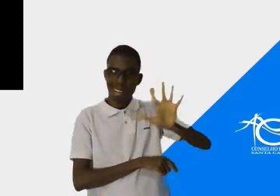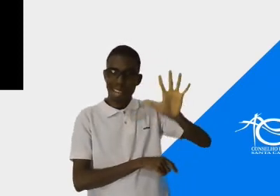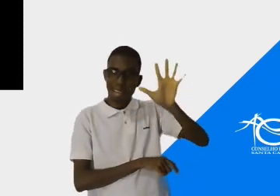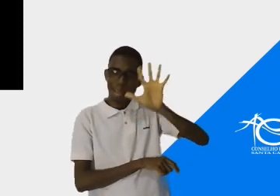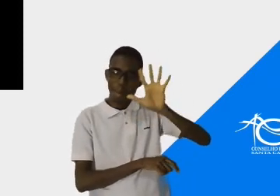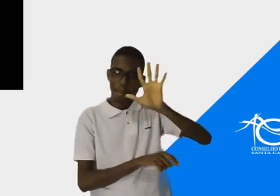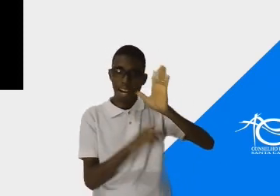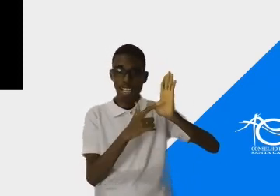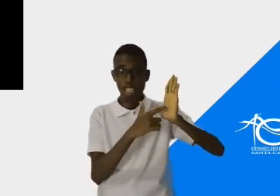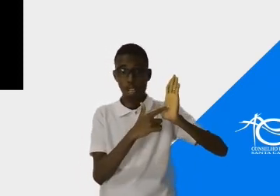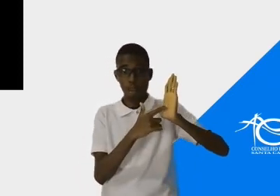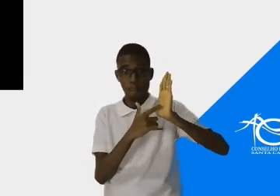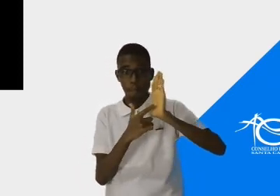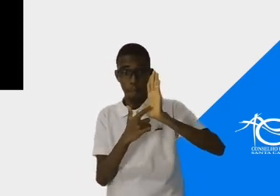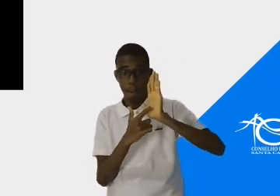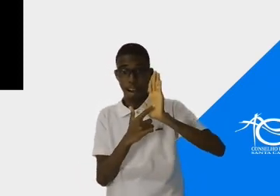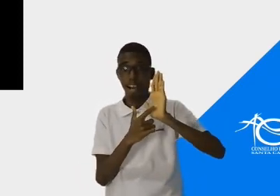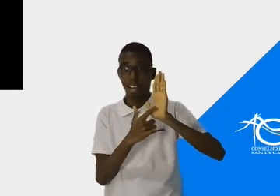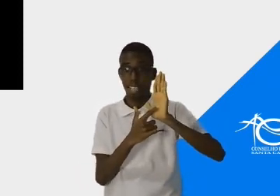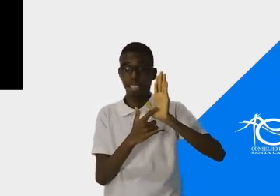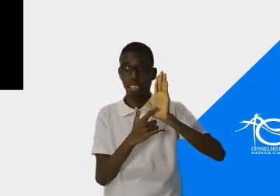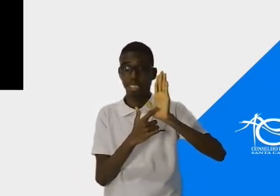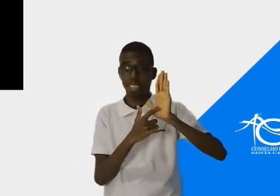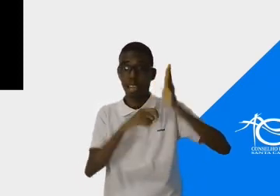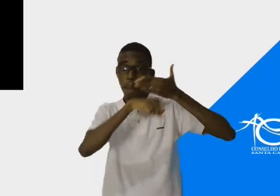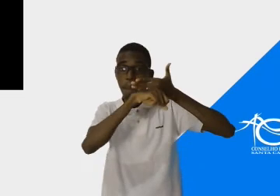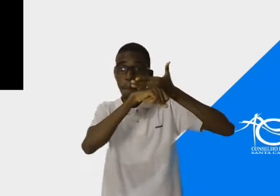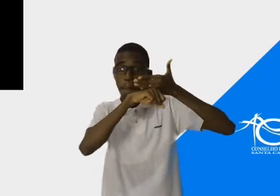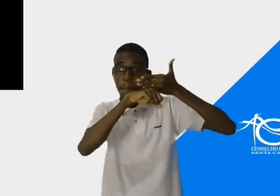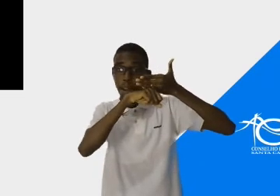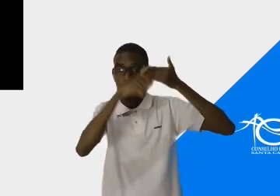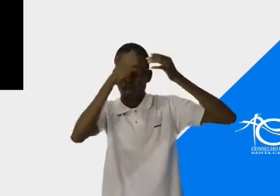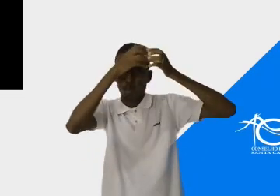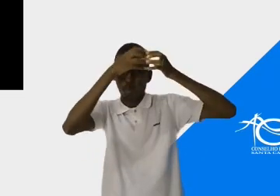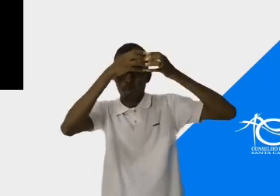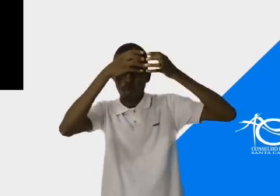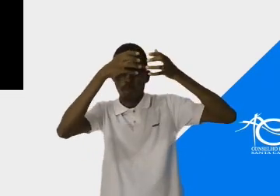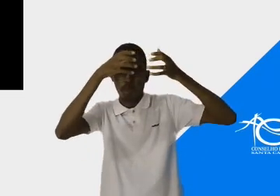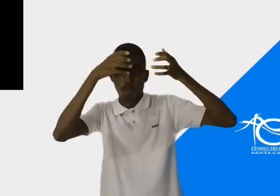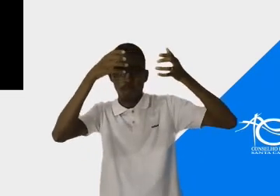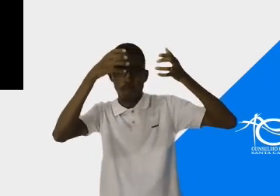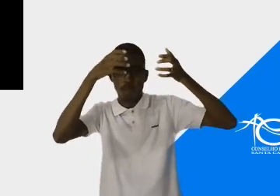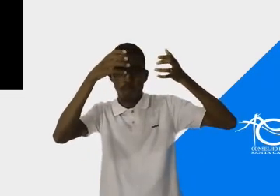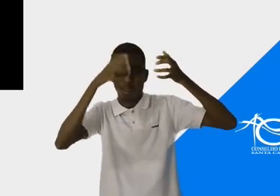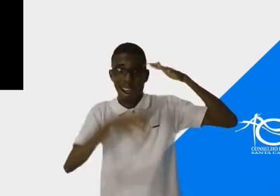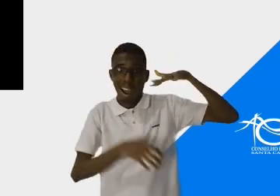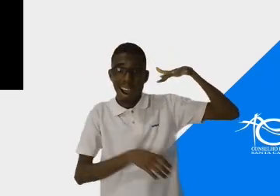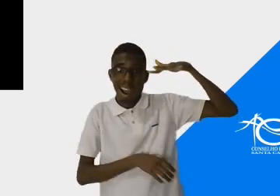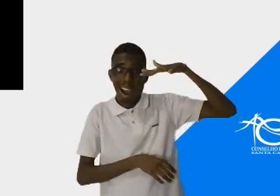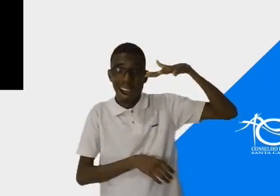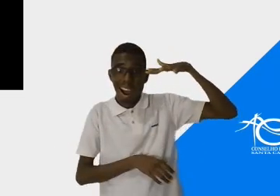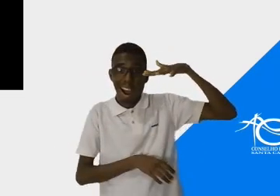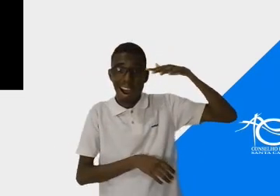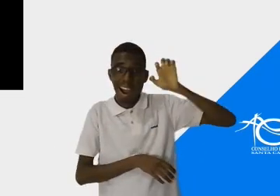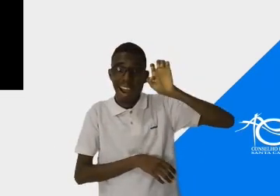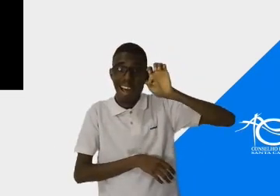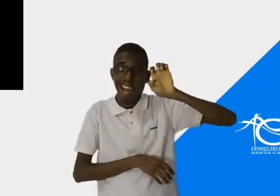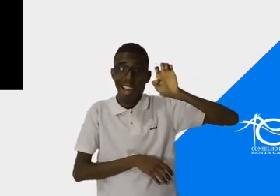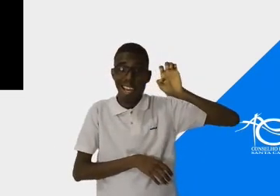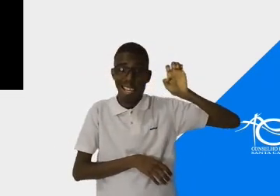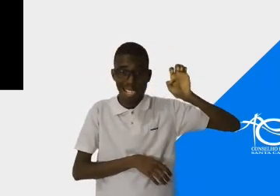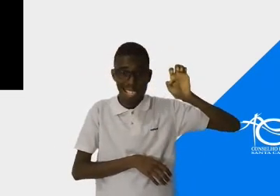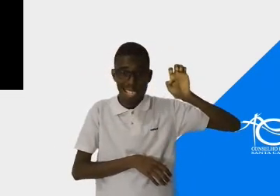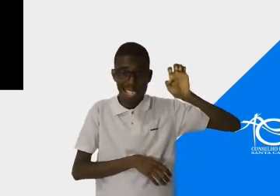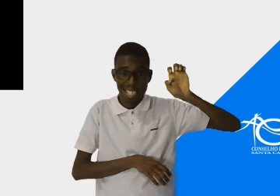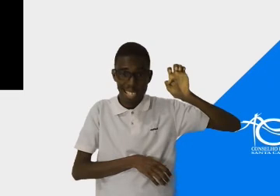de profundidade cerebelar esquerda e que acomete toda uma região frontoparietal e